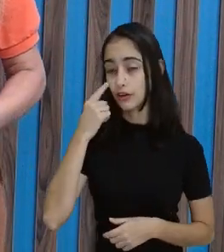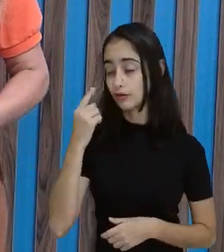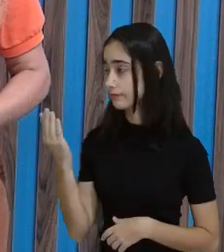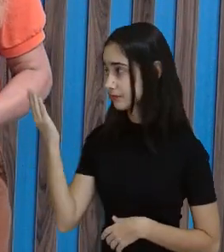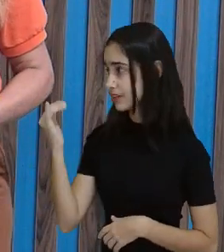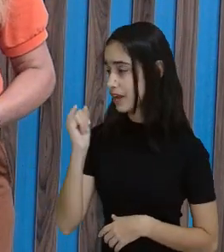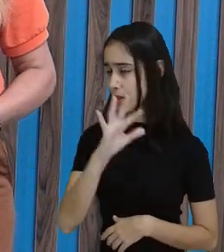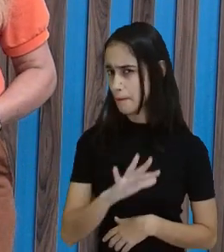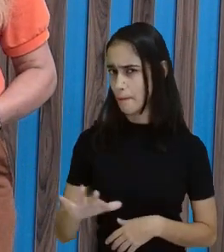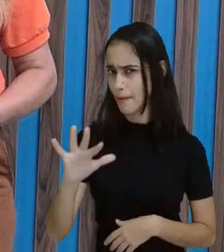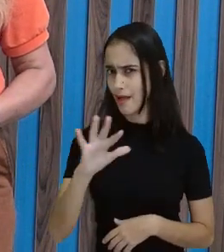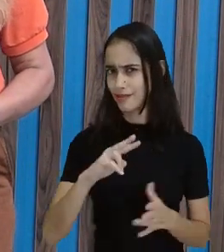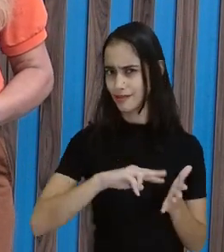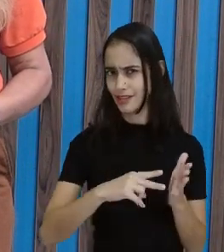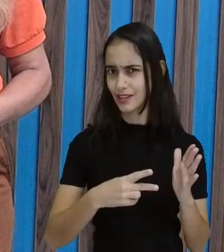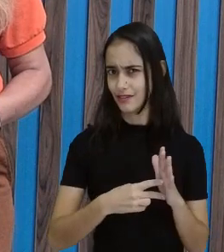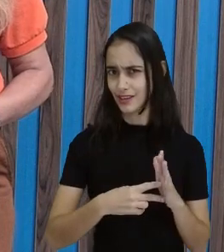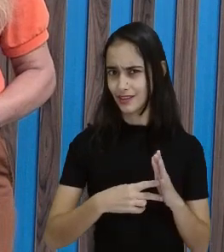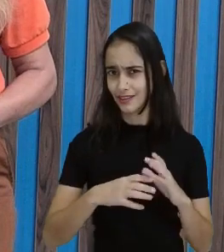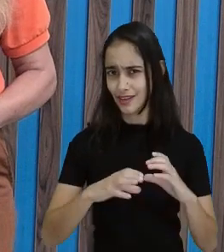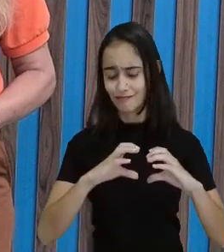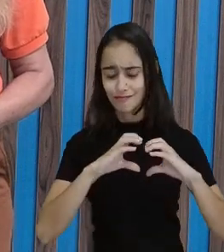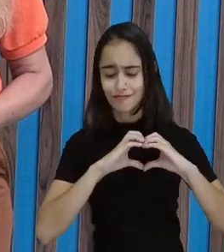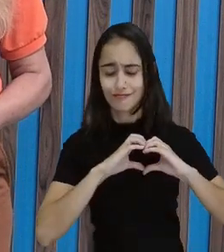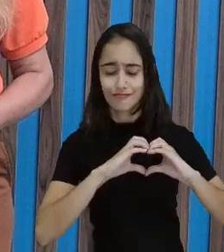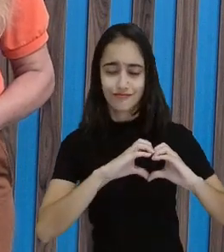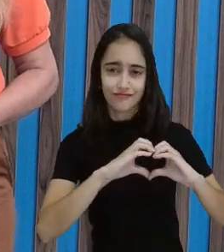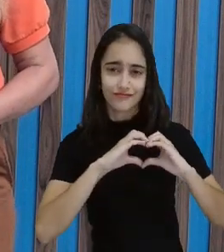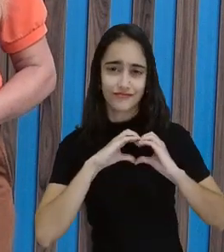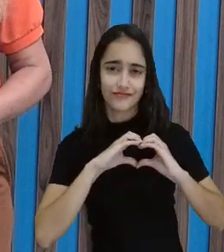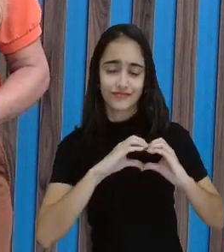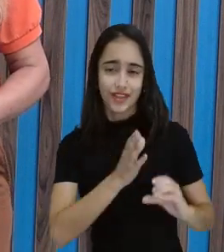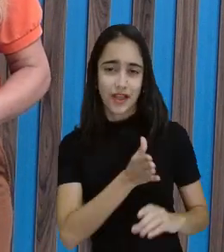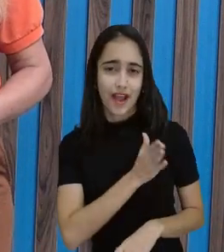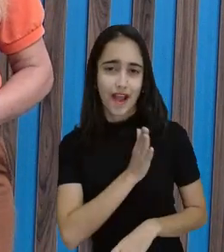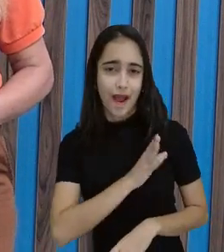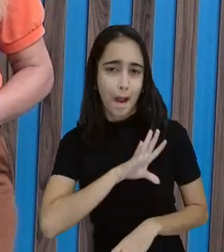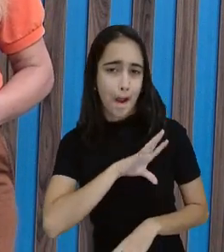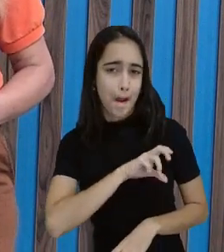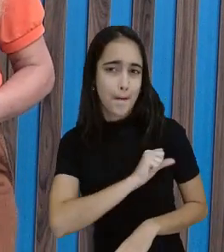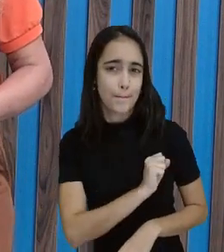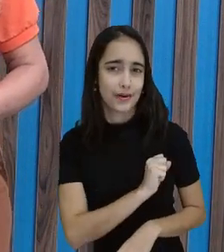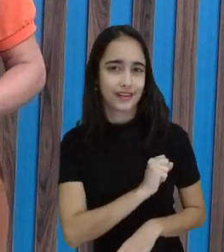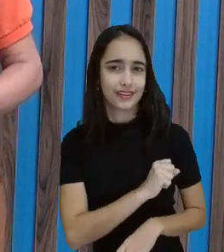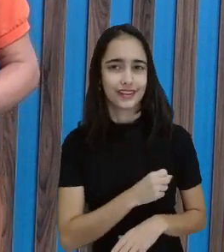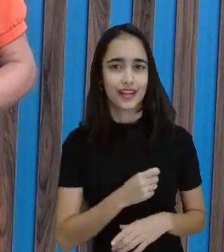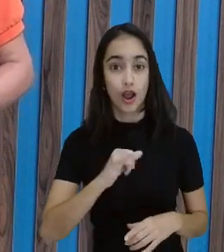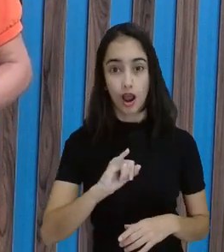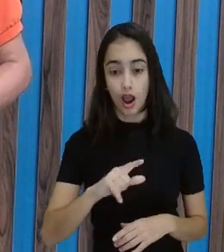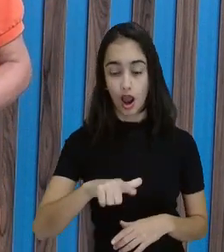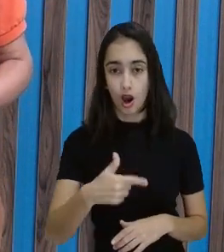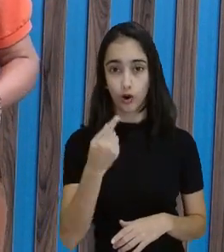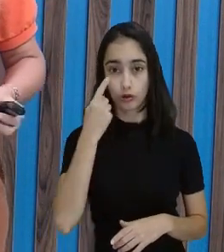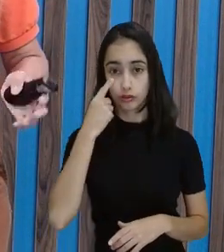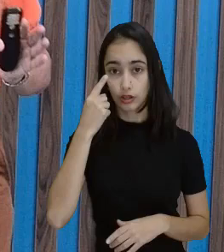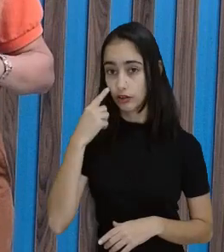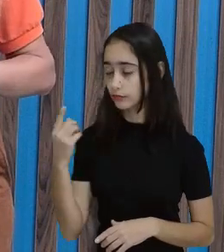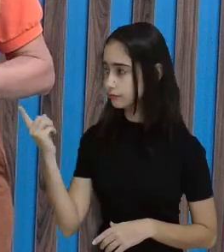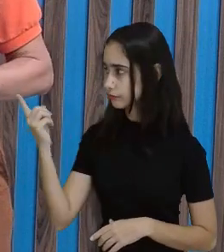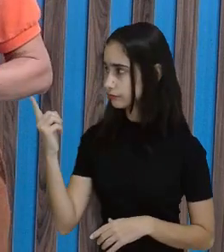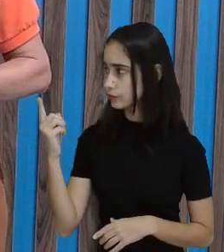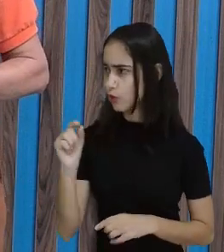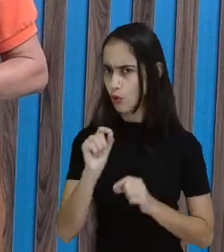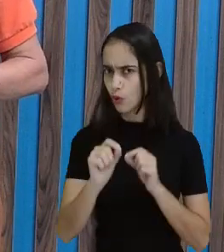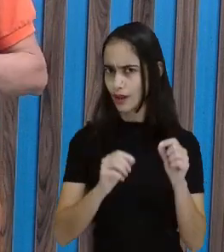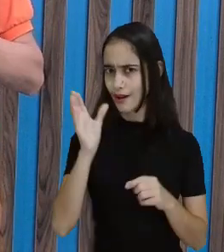anterior, eu estava o quê? Feliz, rindo. Essa outra daí, olha só, estou curiosa. Não